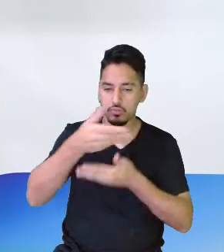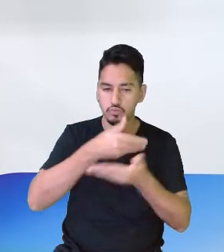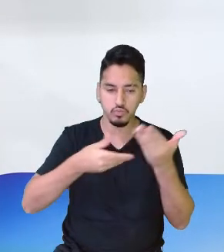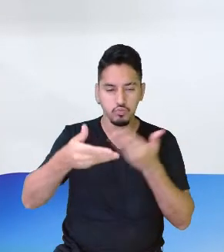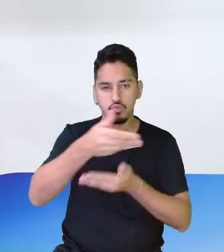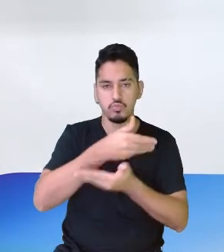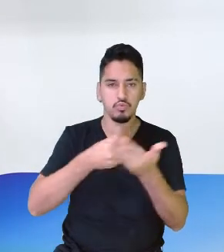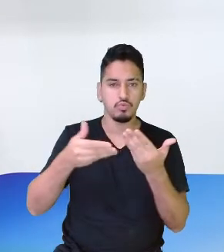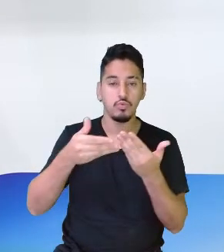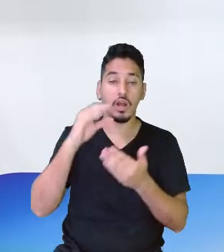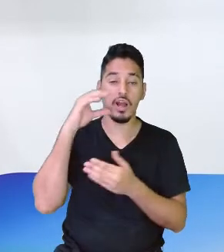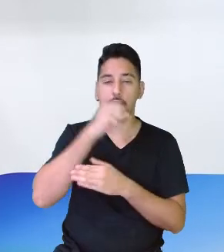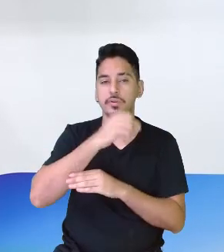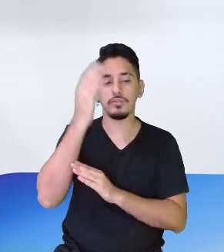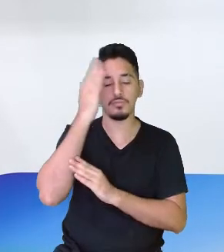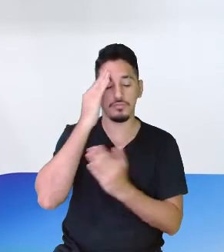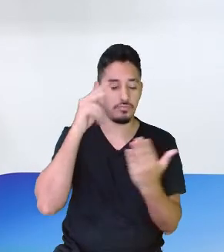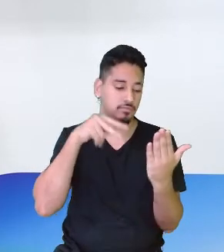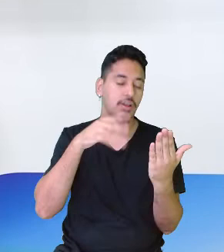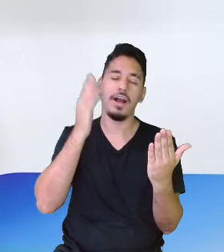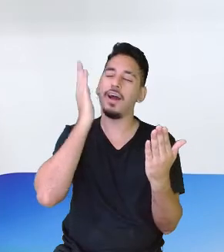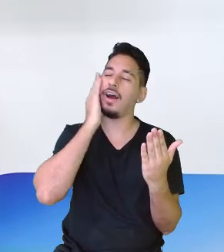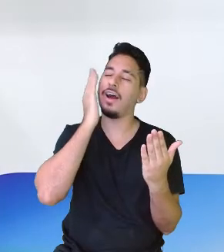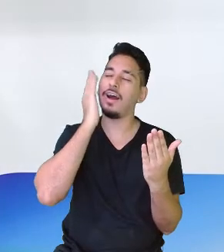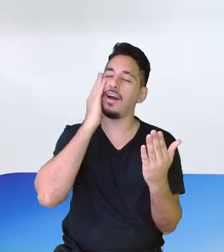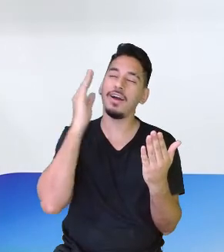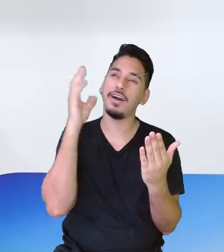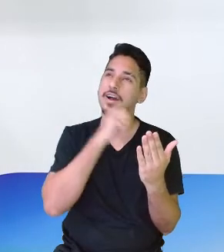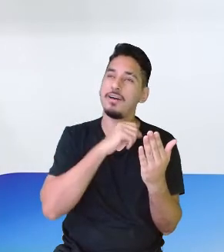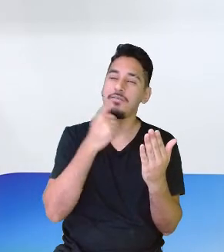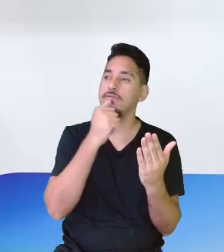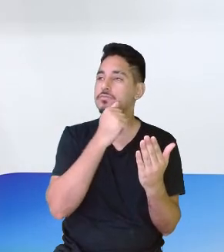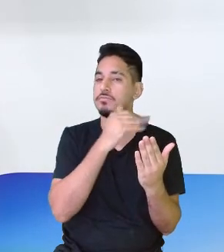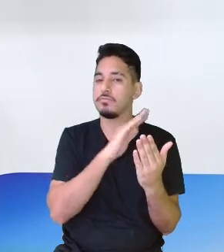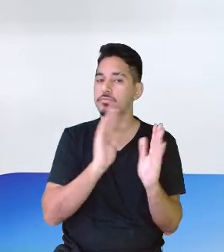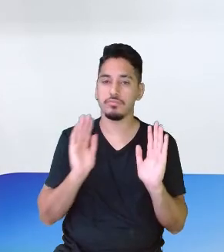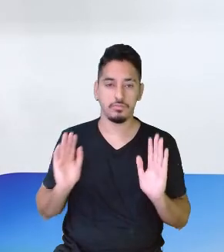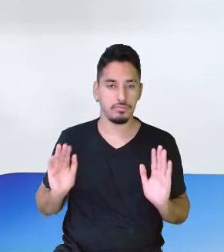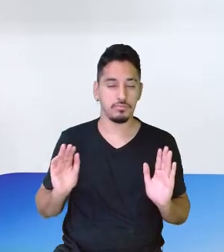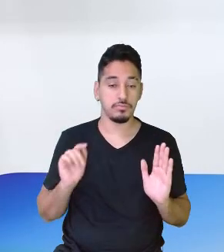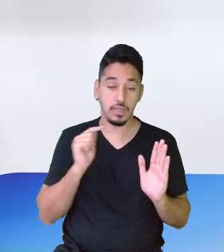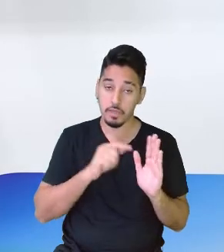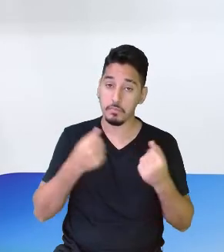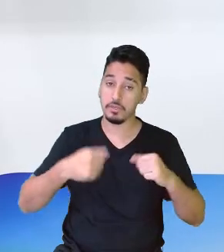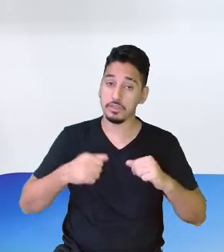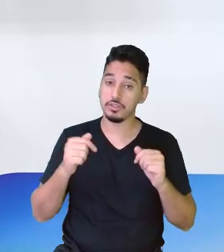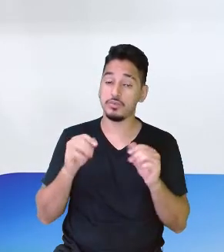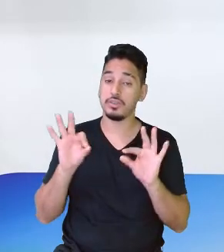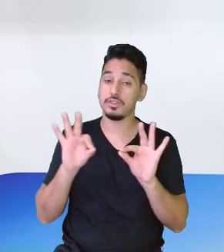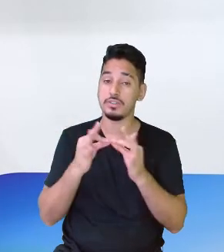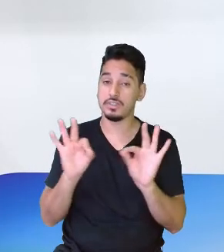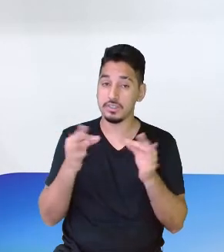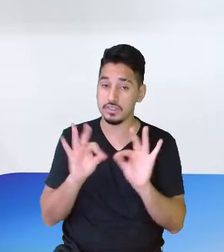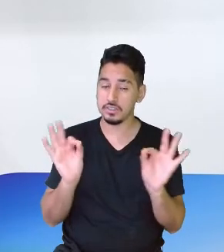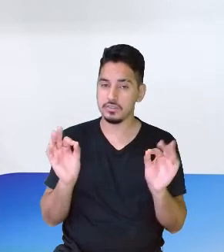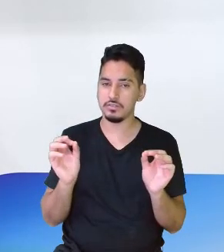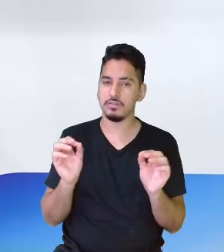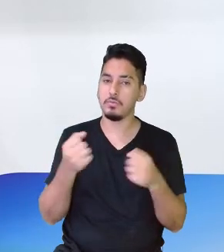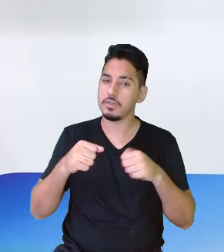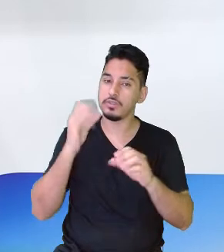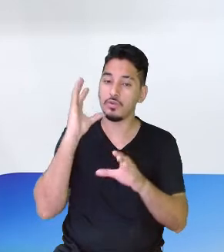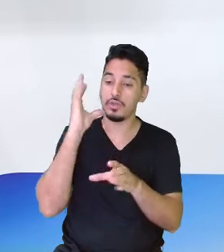rápida compreensão, e essa rapidez, ele exige uma síntese, ele exige um resumo. Ele exige